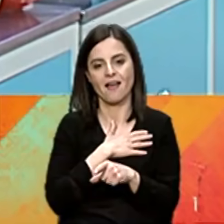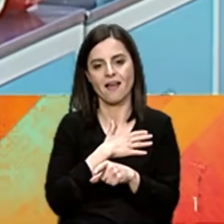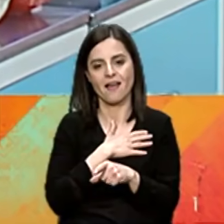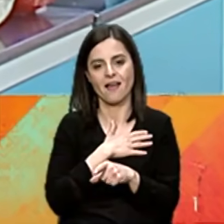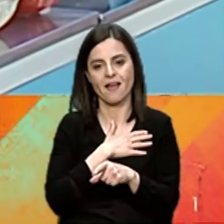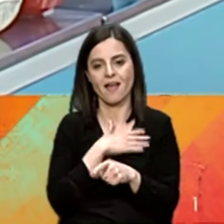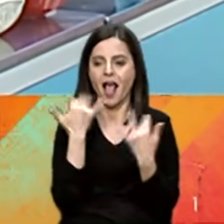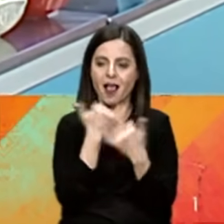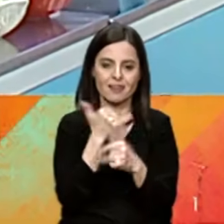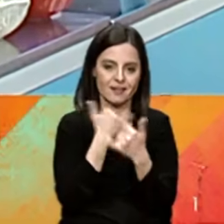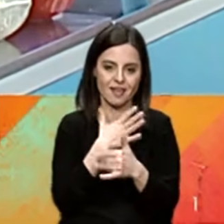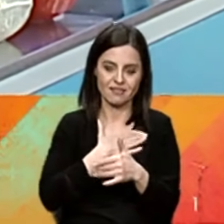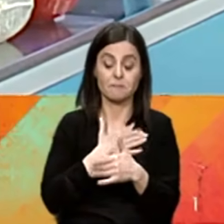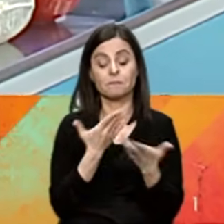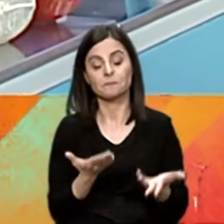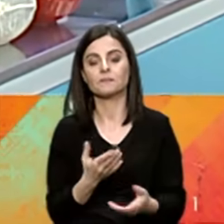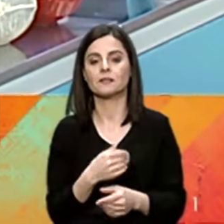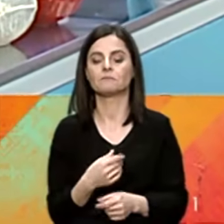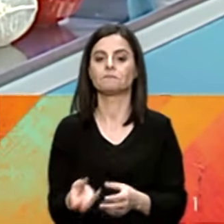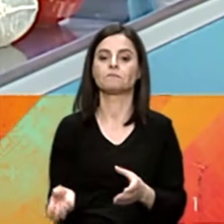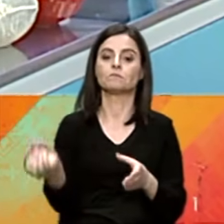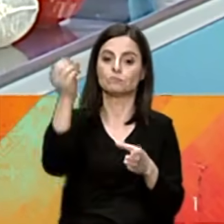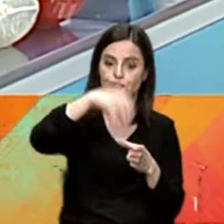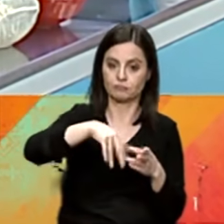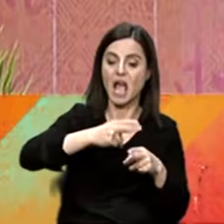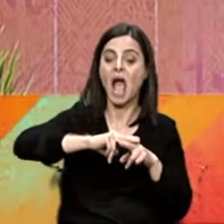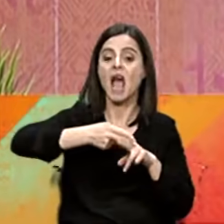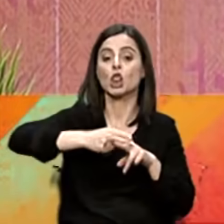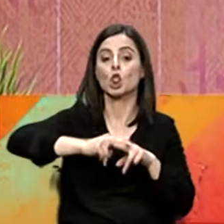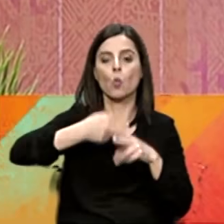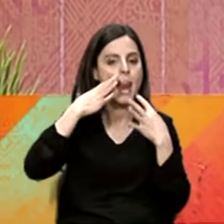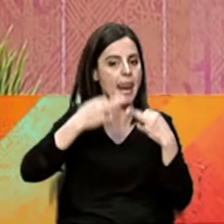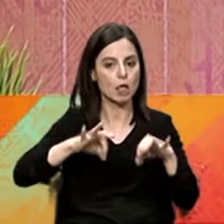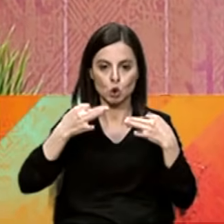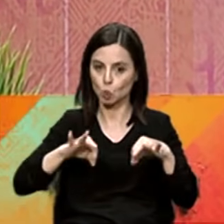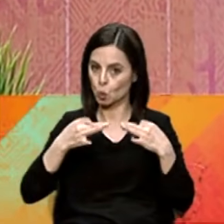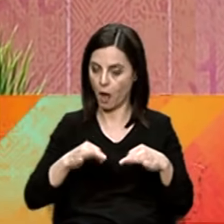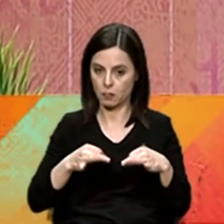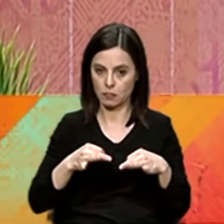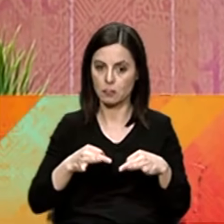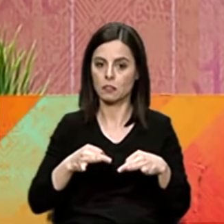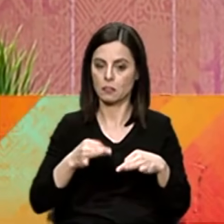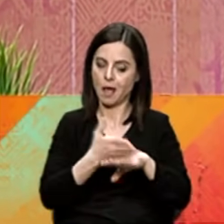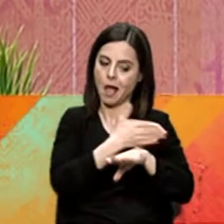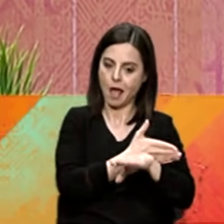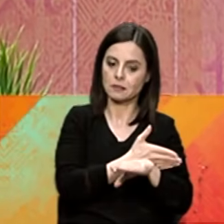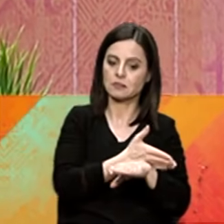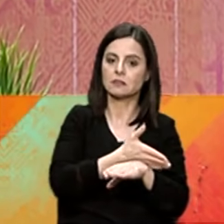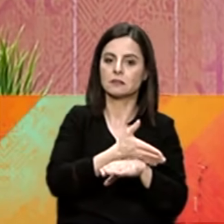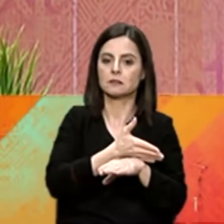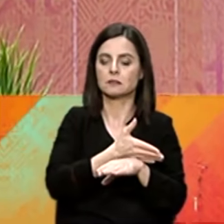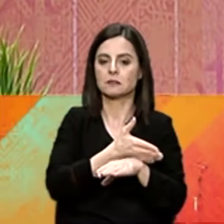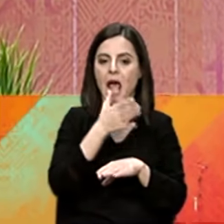na nossa frigideira. Vou juntar. Sim. O atum ao natural, que foi previamente escorrido. Claro. Cheira